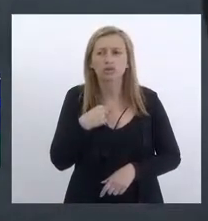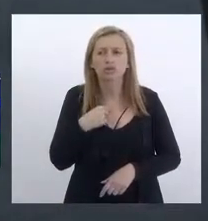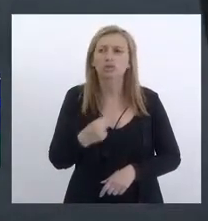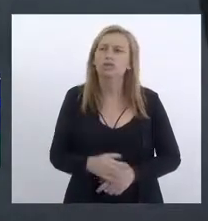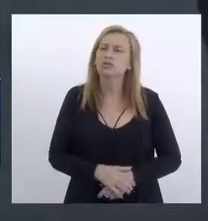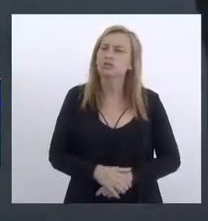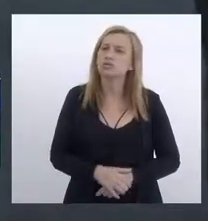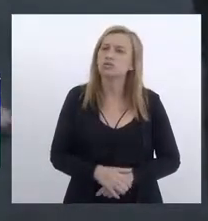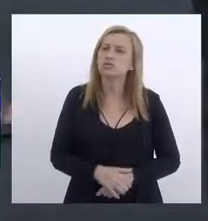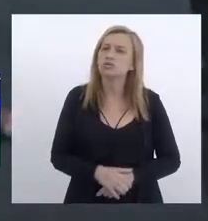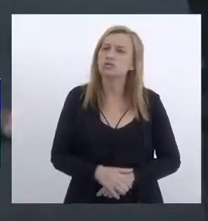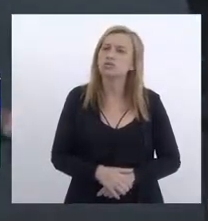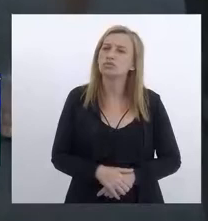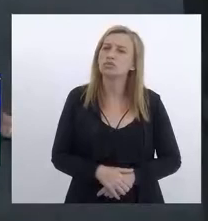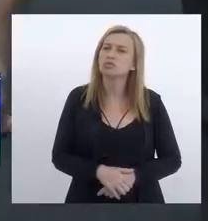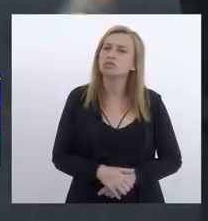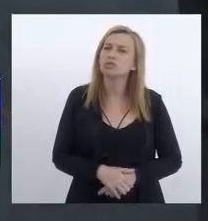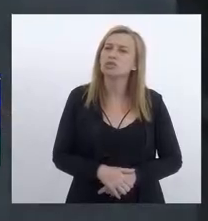Deixa eu